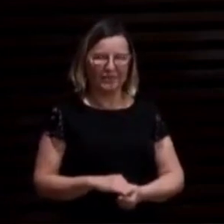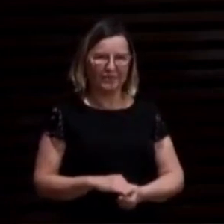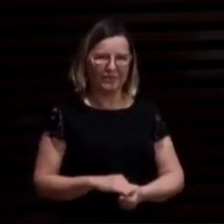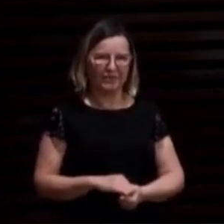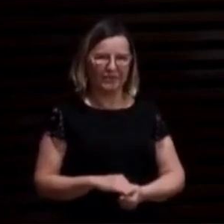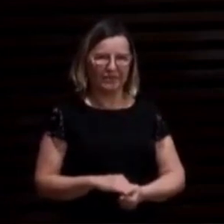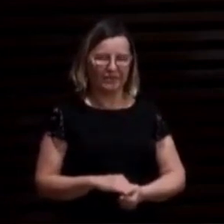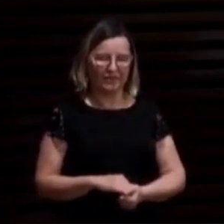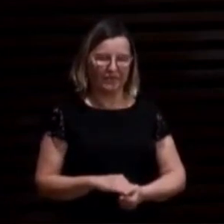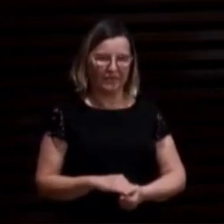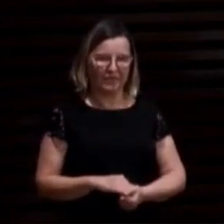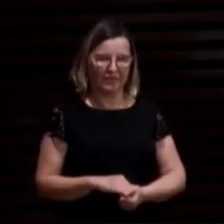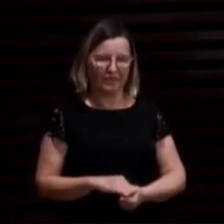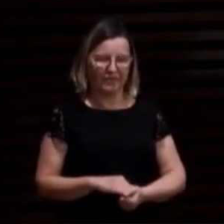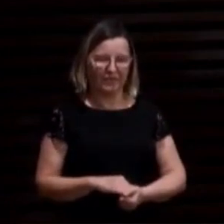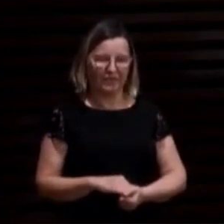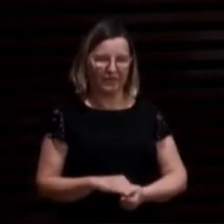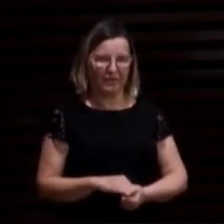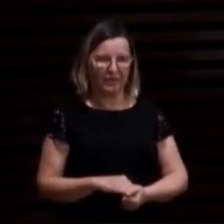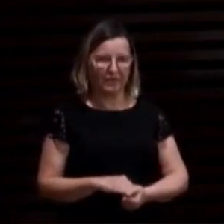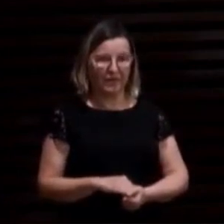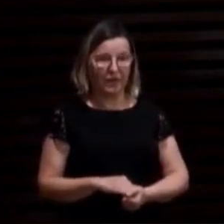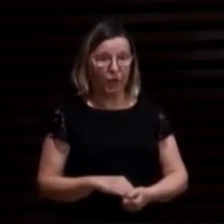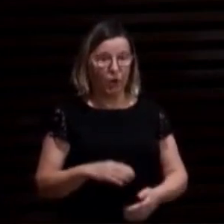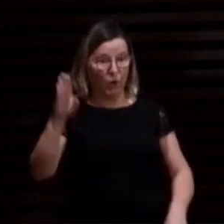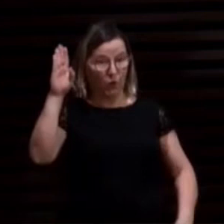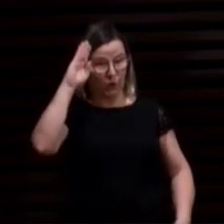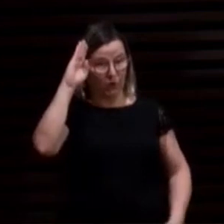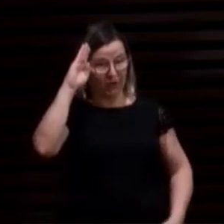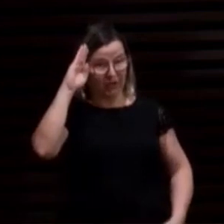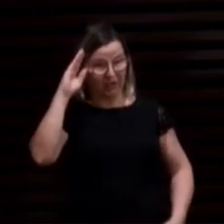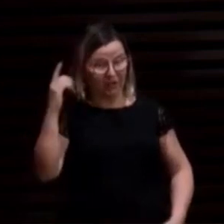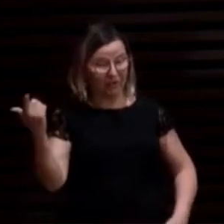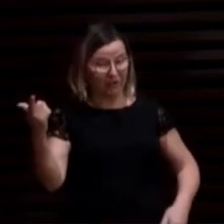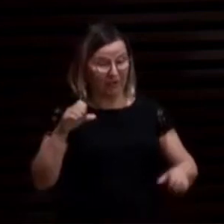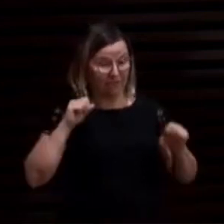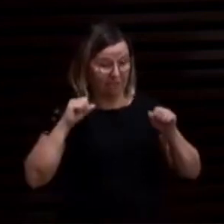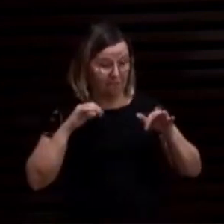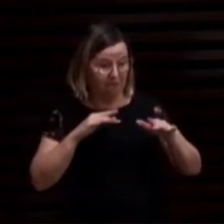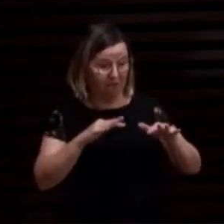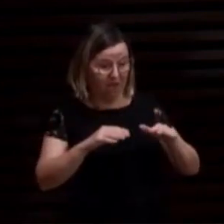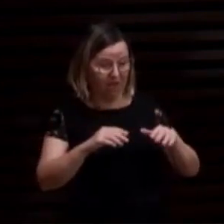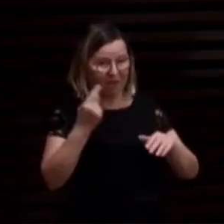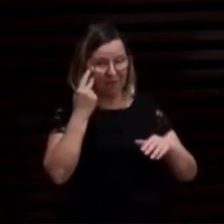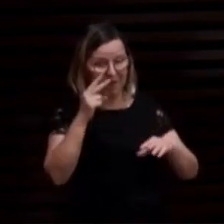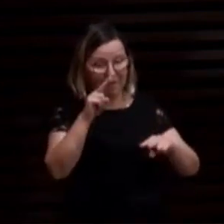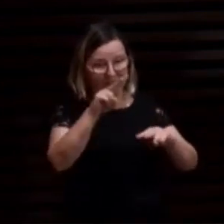Nós vimos ali que os soldados que vieram trair Jesus, que vieram prender Jesus,